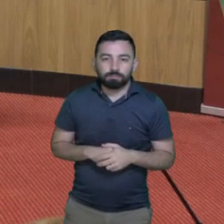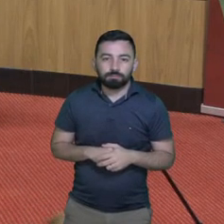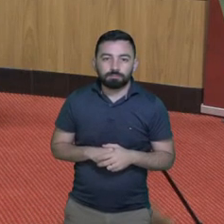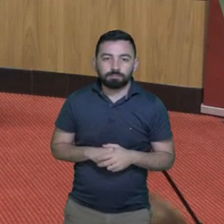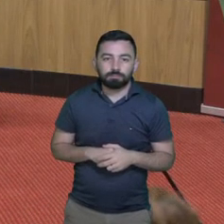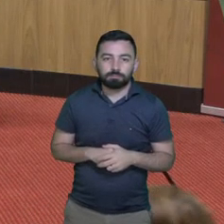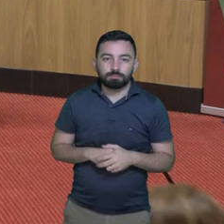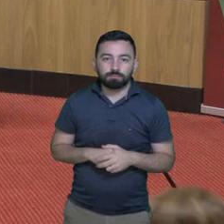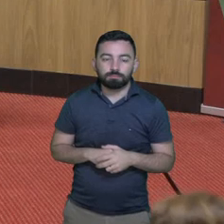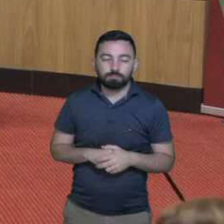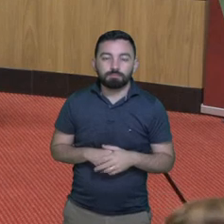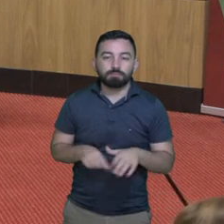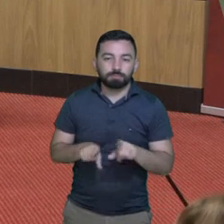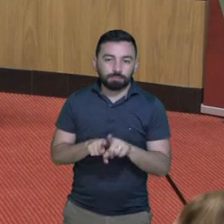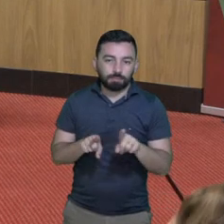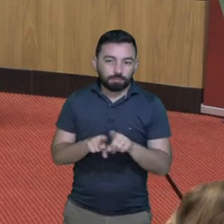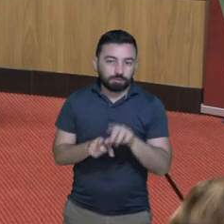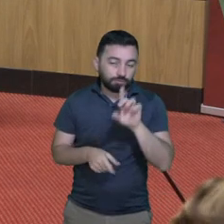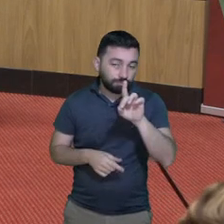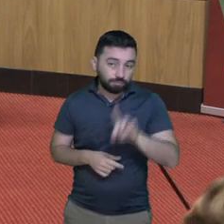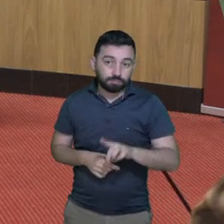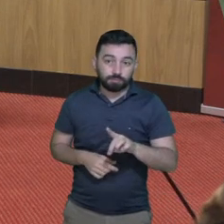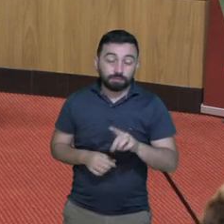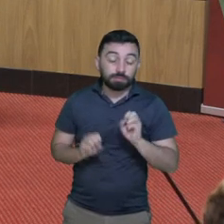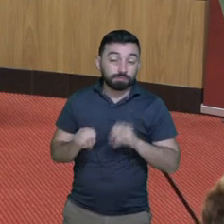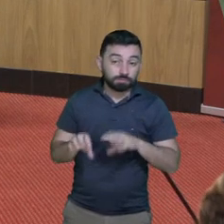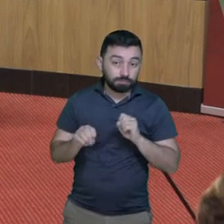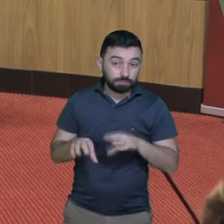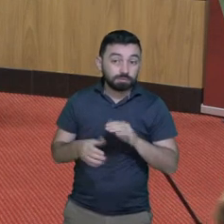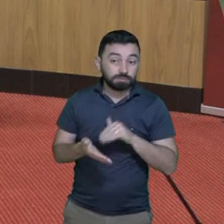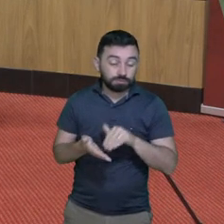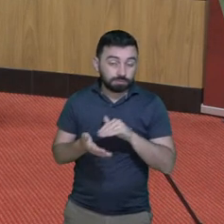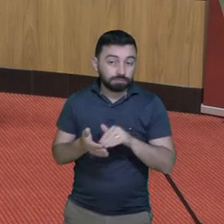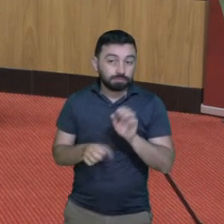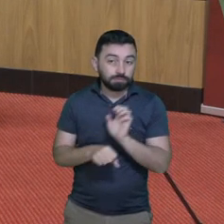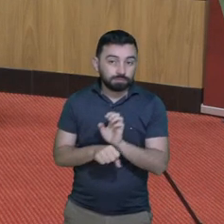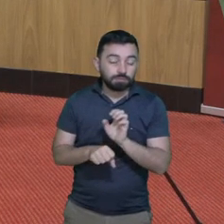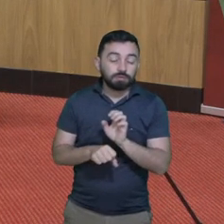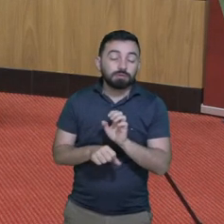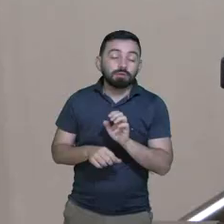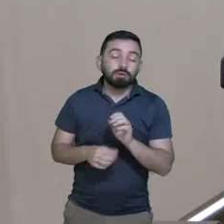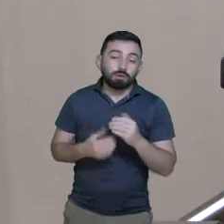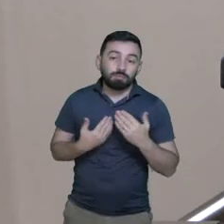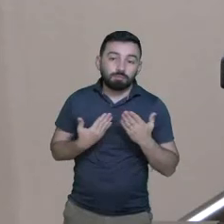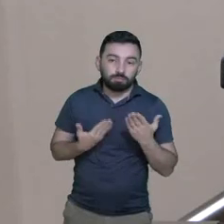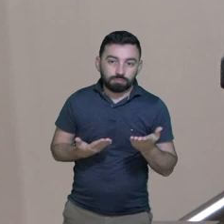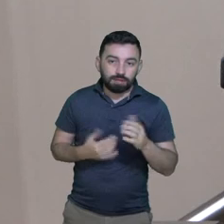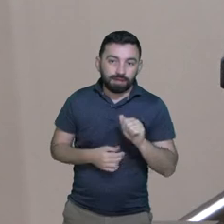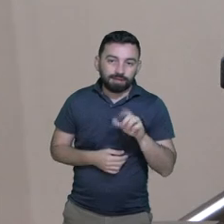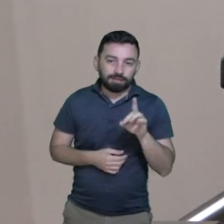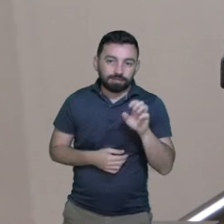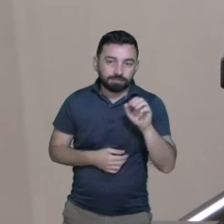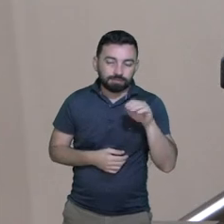Educação também da diretoria de ensino da Secretaria de Estado da Educação senhor adecir